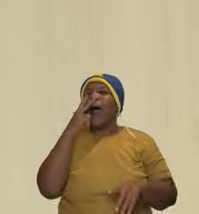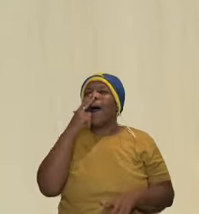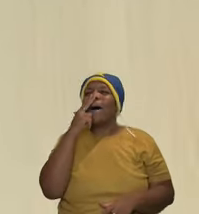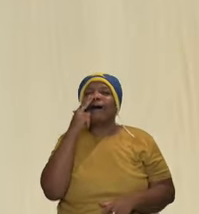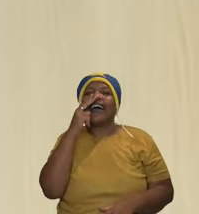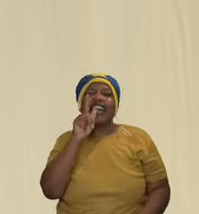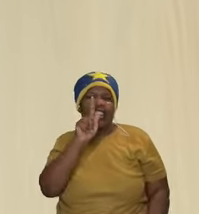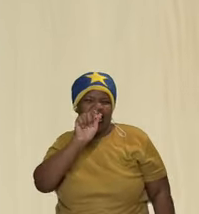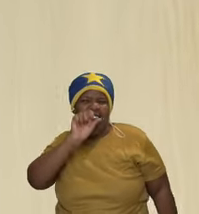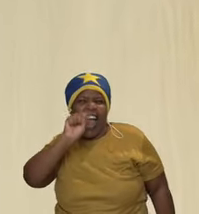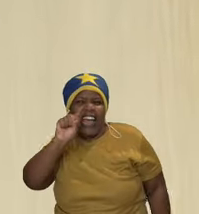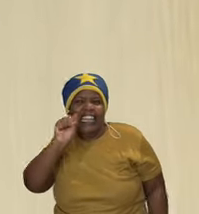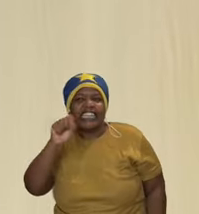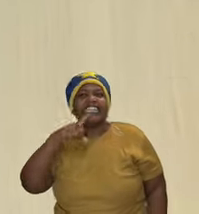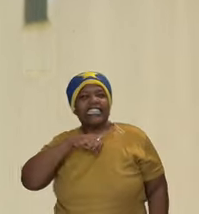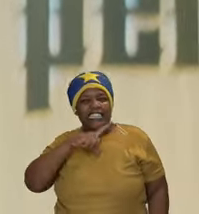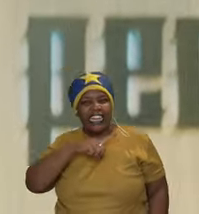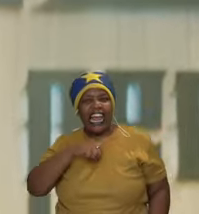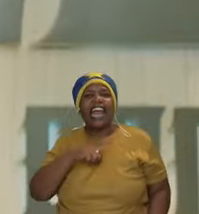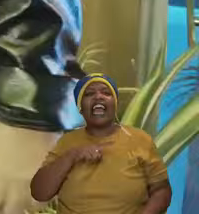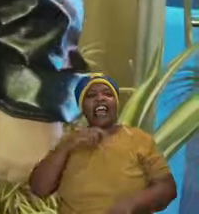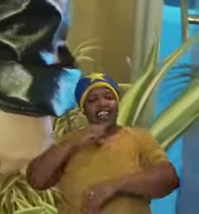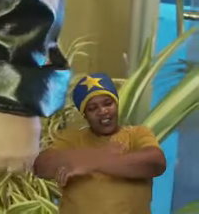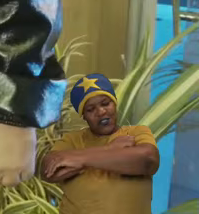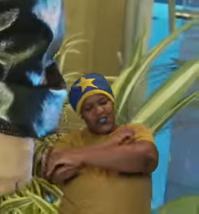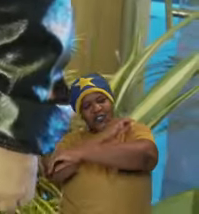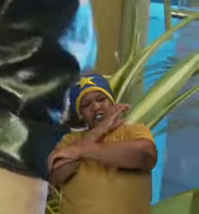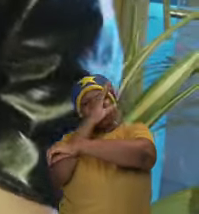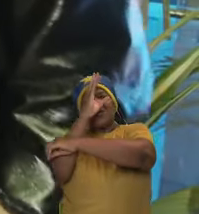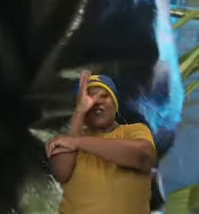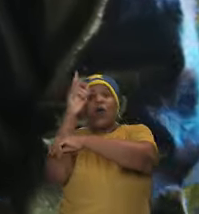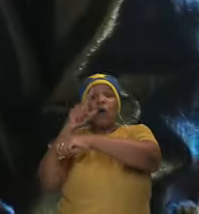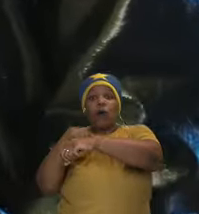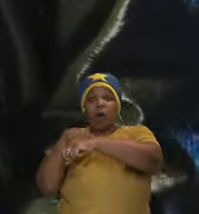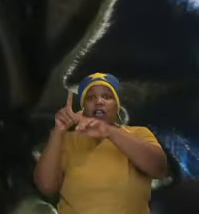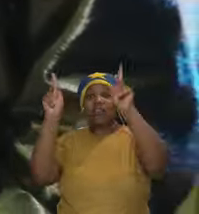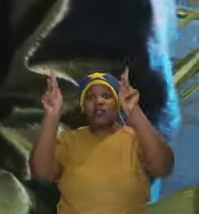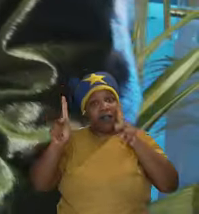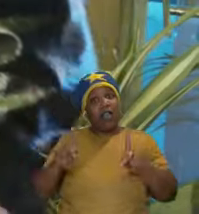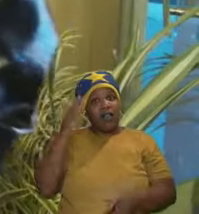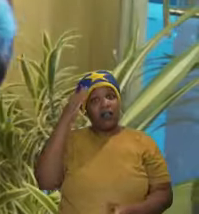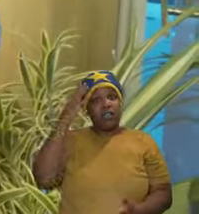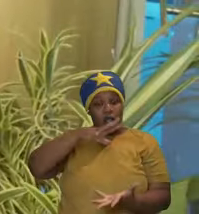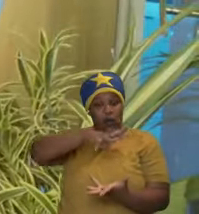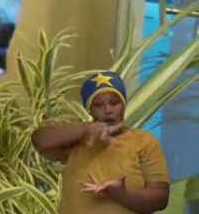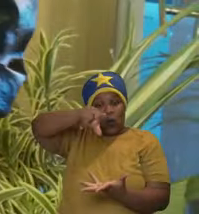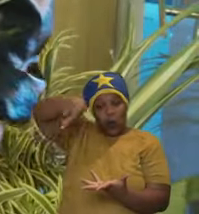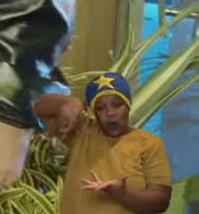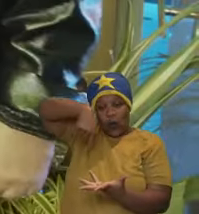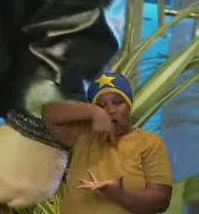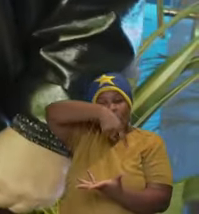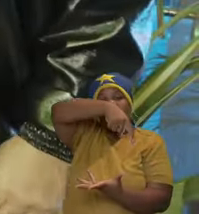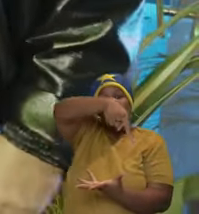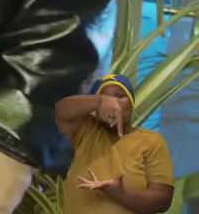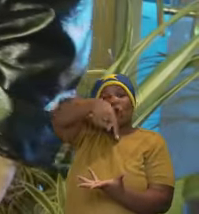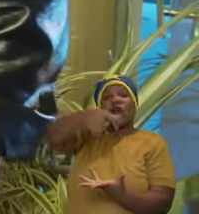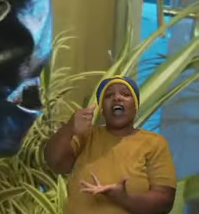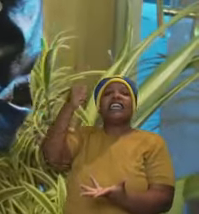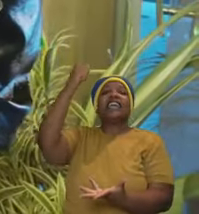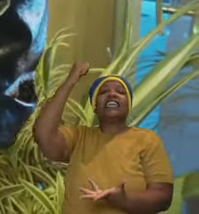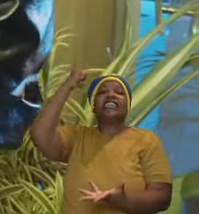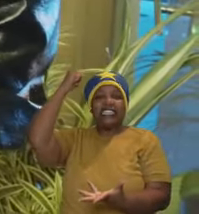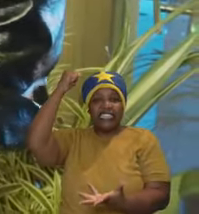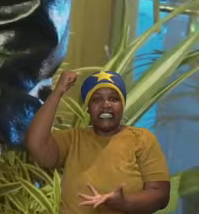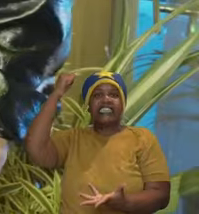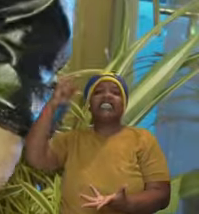Só nascendo no cais, momento é de paz. Eu sei que o mundo dá a volta, que eu deixei tá lá atrás. Hoje dei play